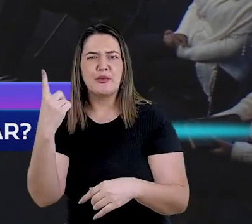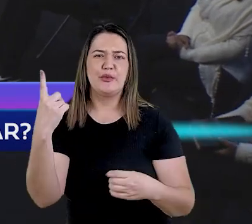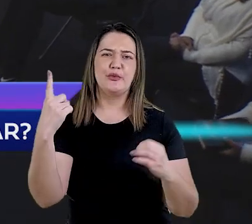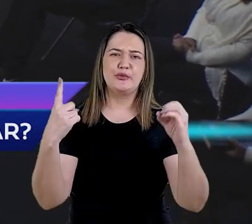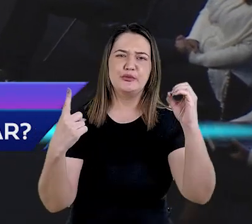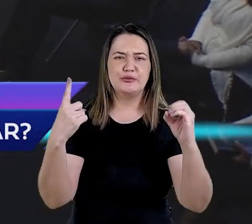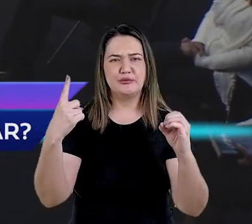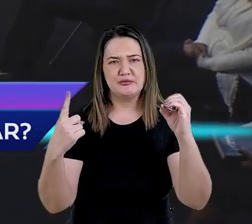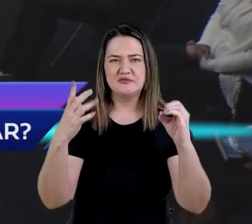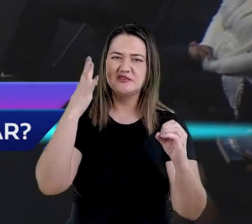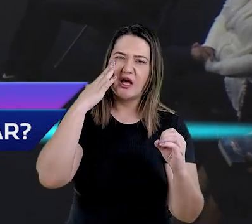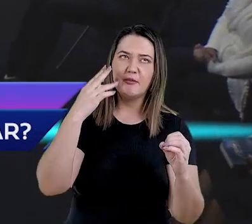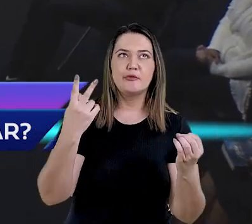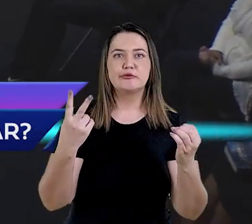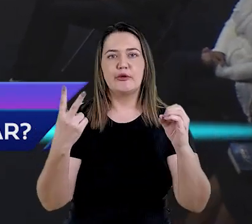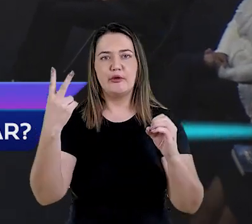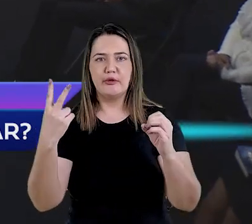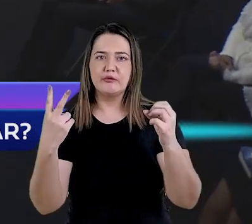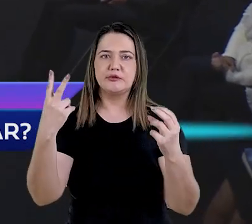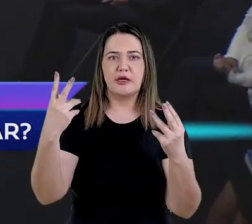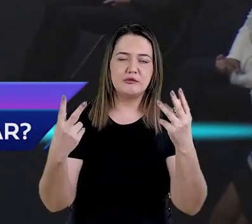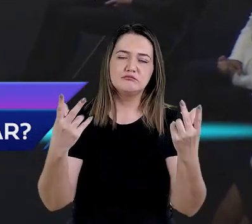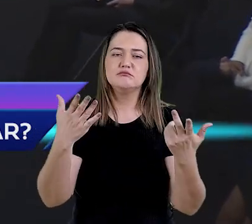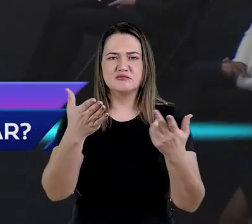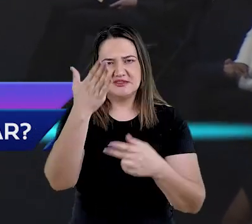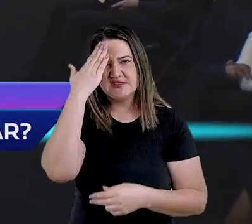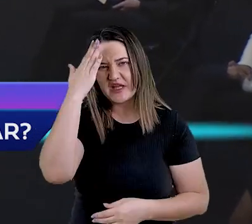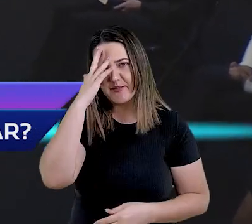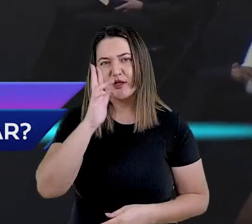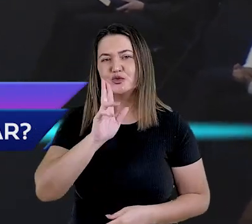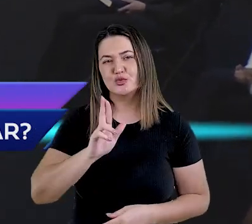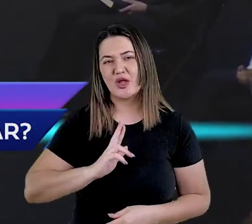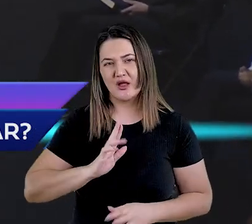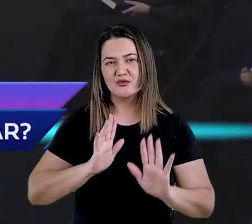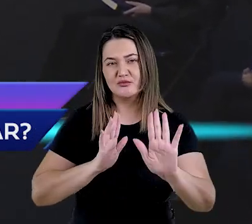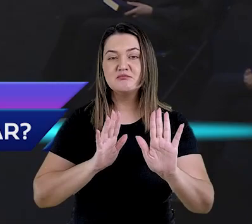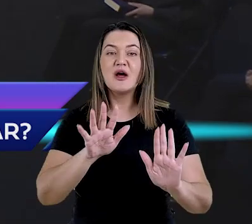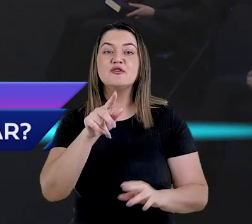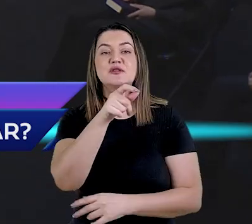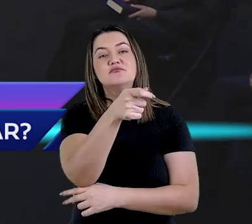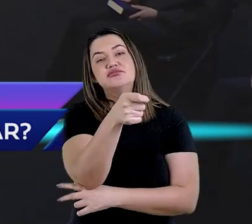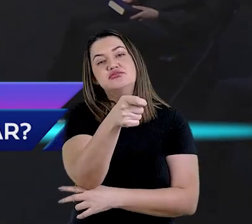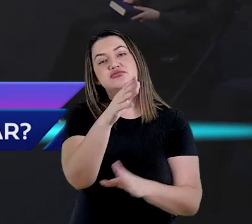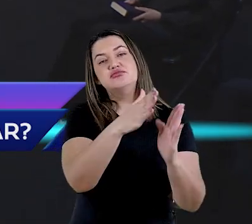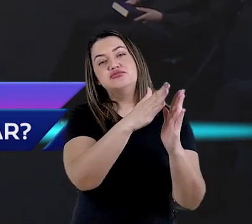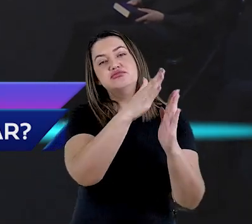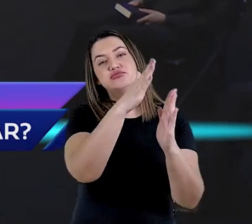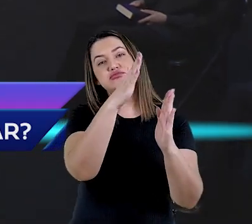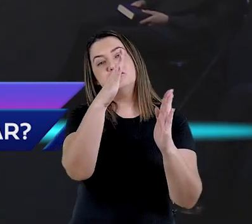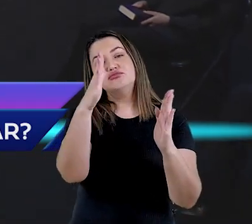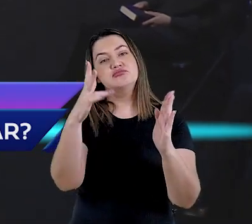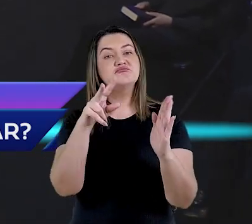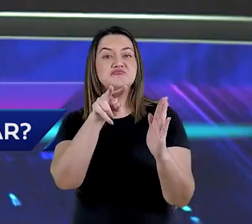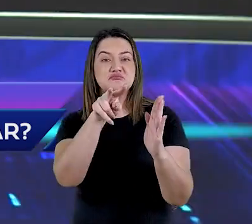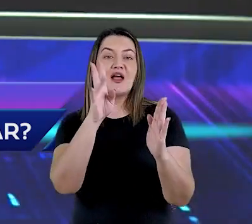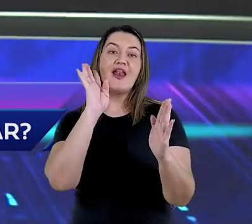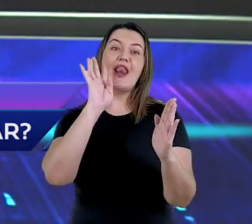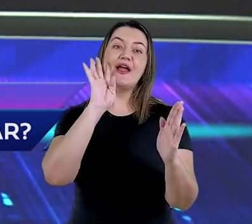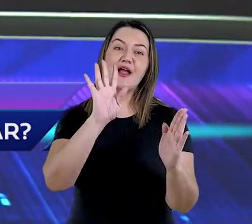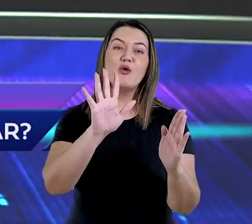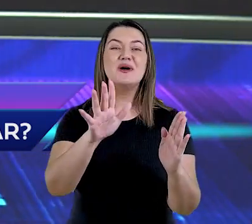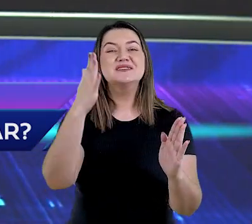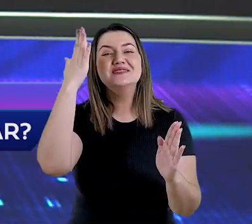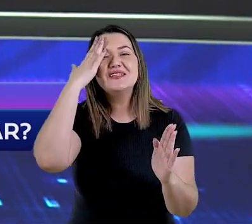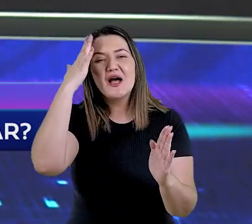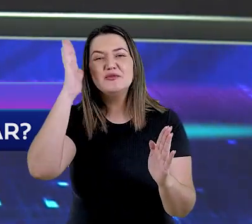assistir. Você vê de uma maneira que já sabe o resultado. Então a emoção ela acontece,